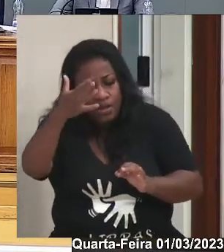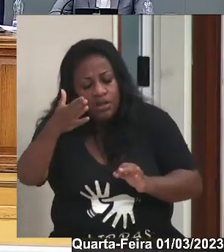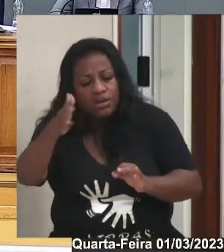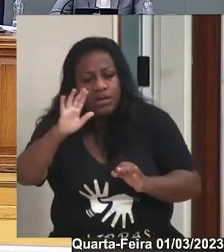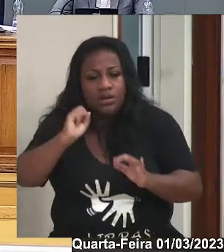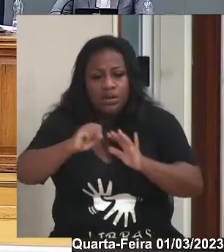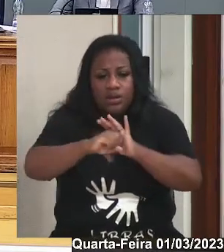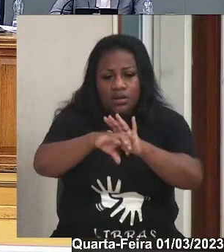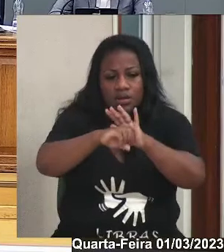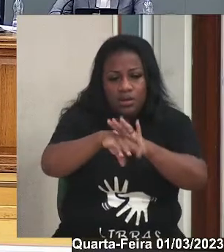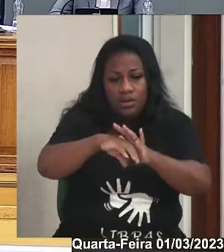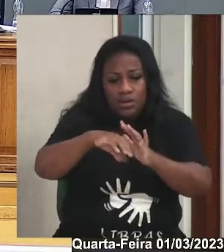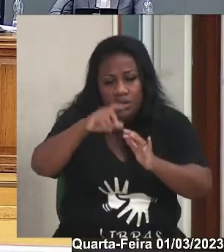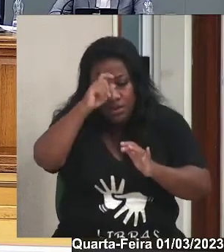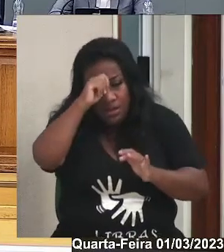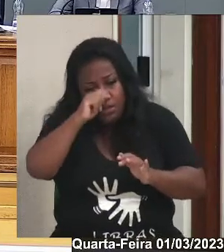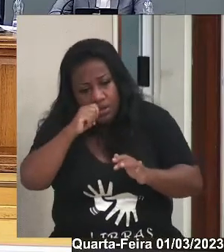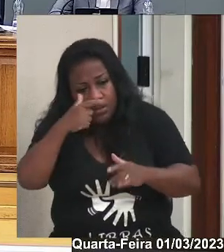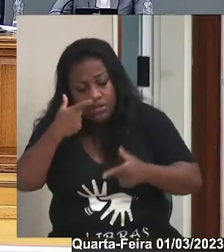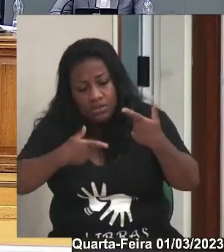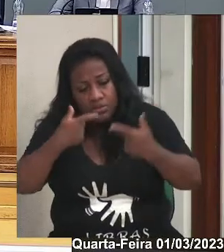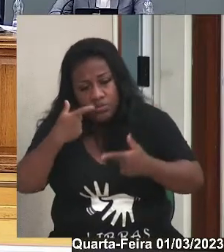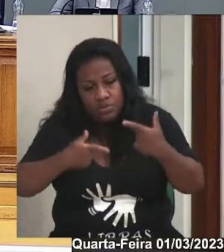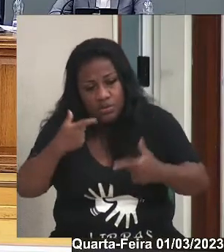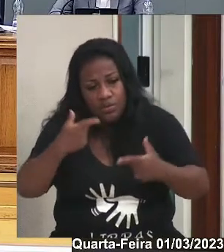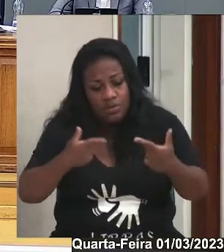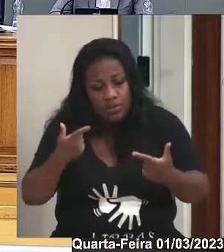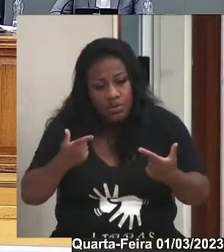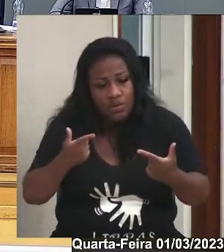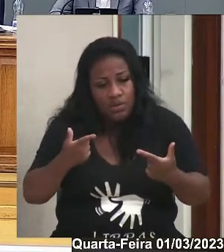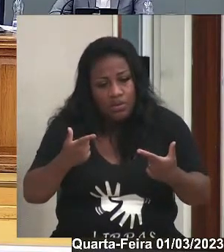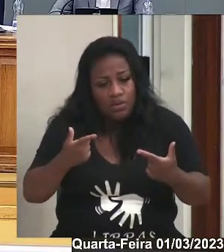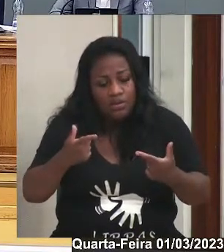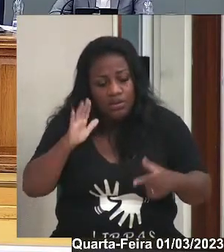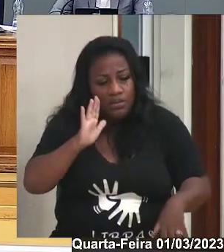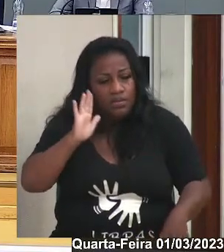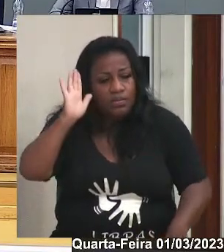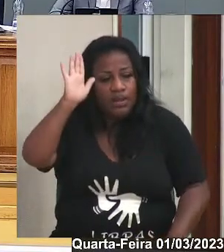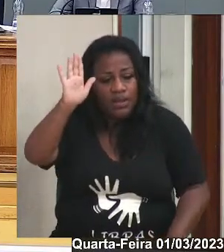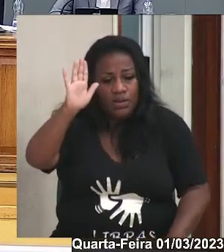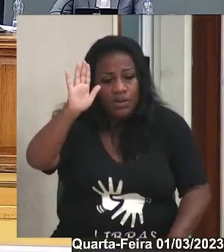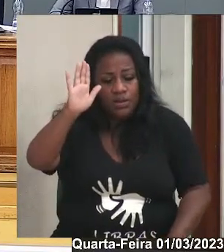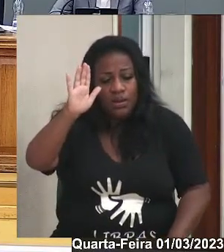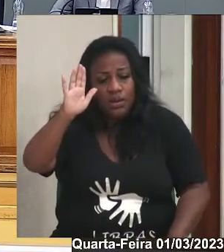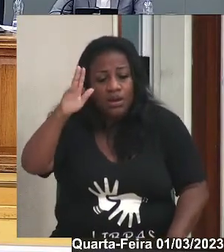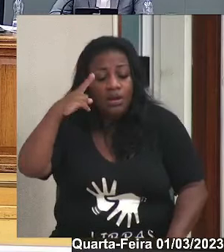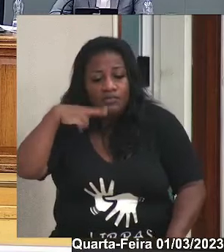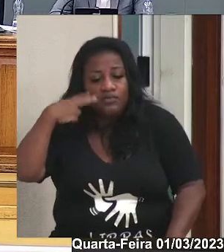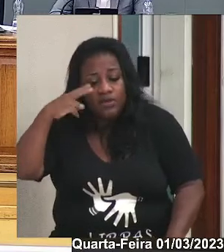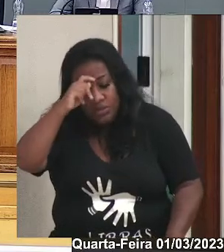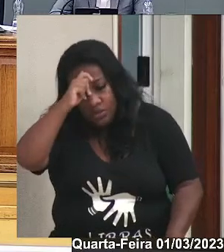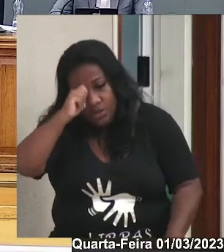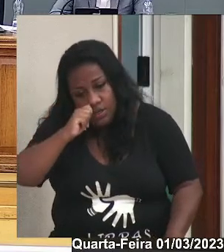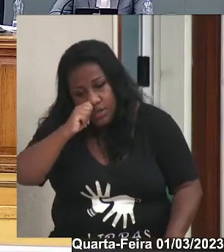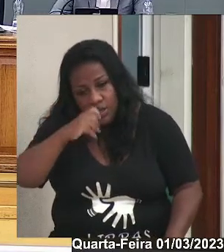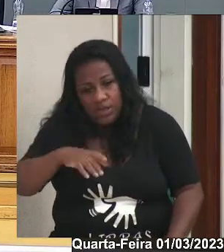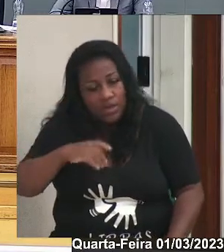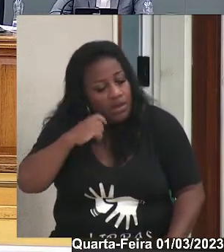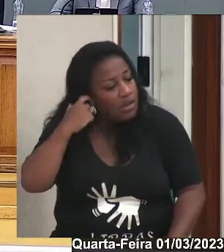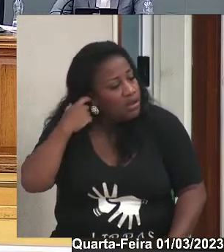O bloco de indicações de autoria do vereador Dedé está em discussão. Pela ordem, presidente. Com a palavra, meu amigo vereador Dedé.